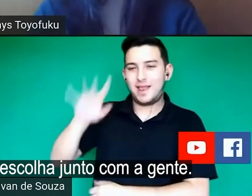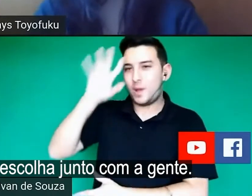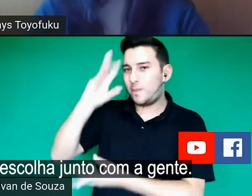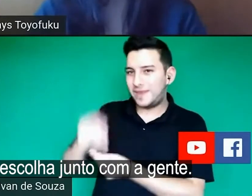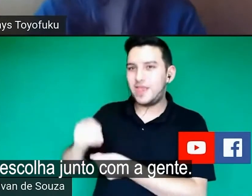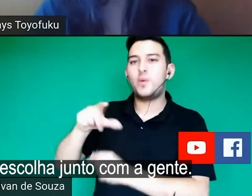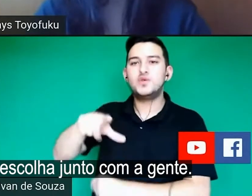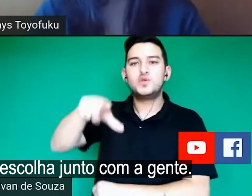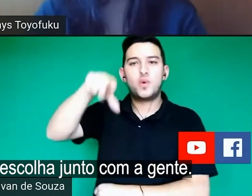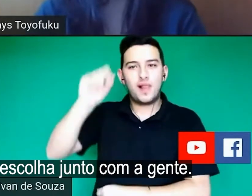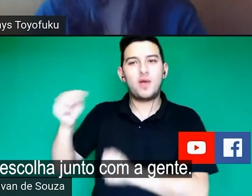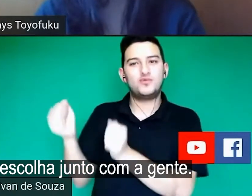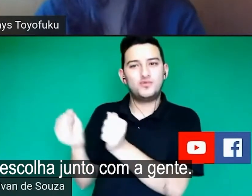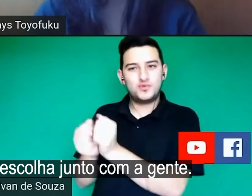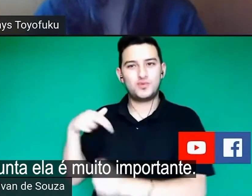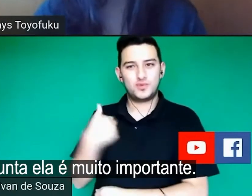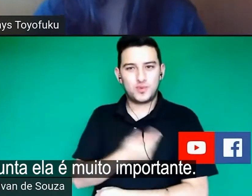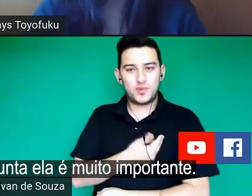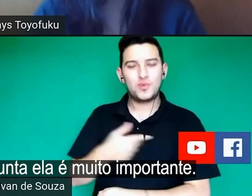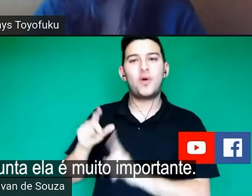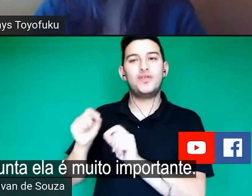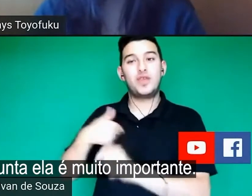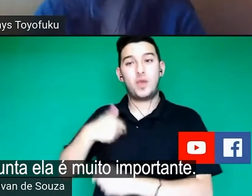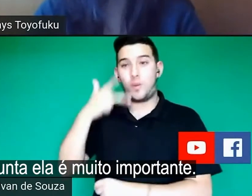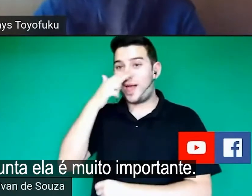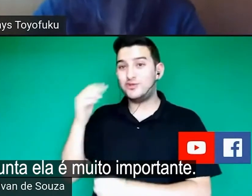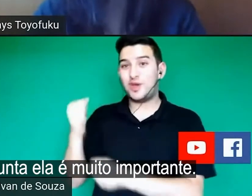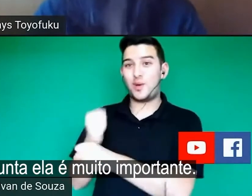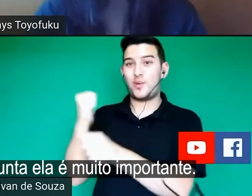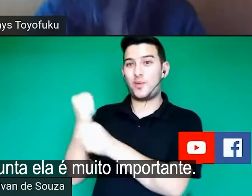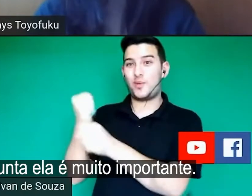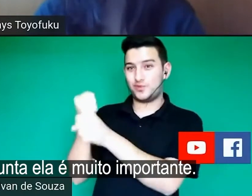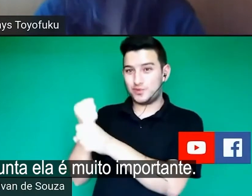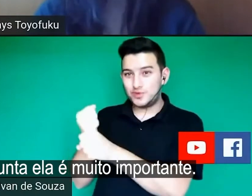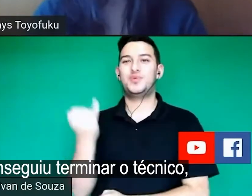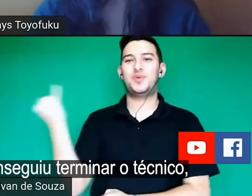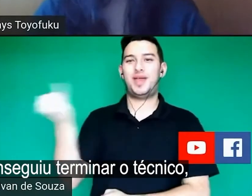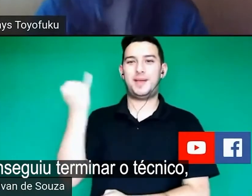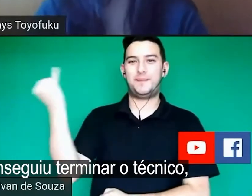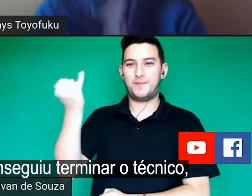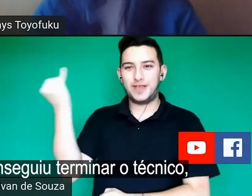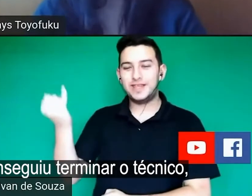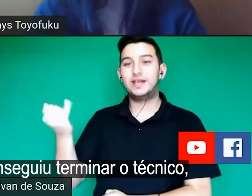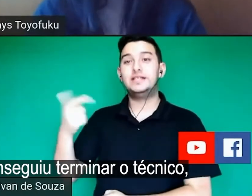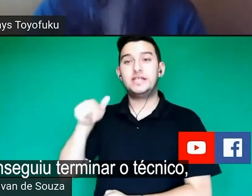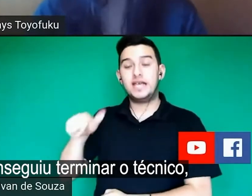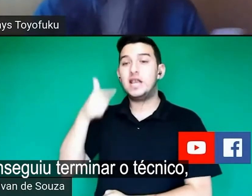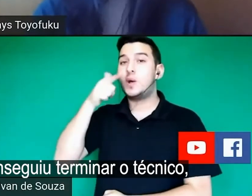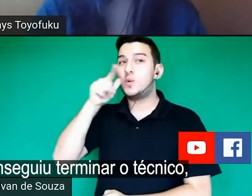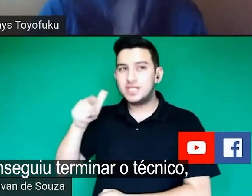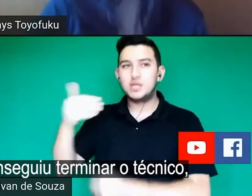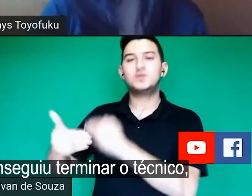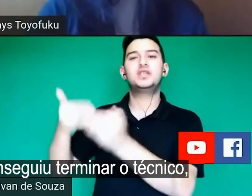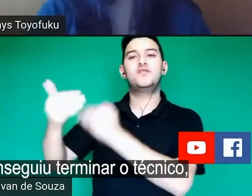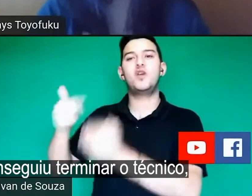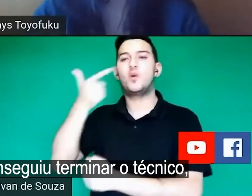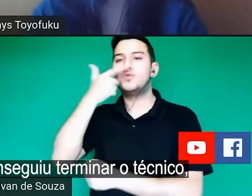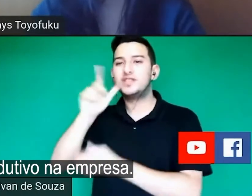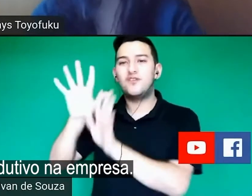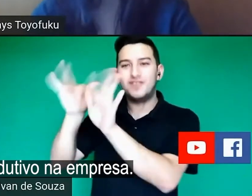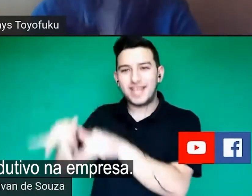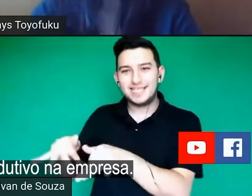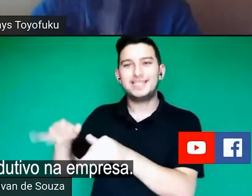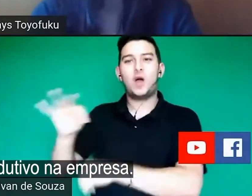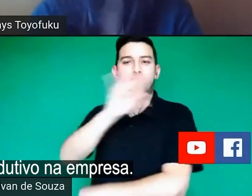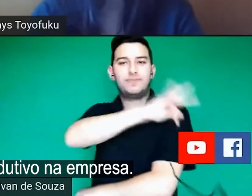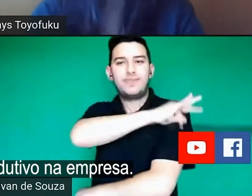escolha junto com a gente, né? Eu acho que essa construção conjunta ela é muito importante. E aí ele conseguiu se desenvolver, conseguiu terminar o técnico,